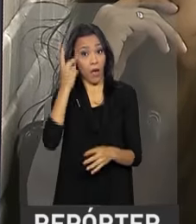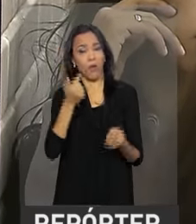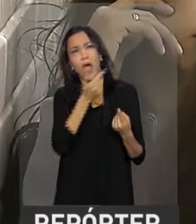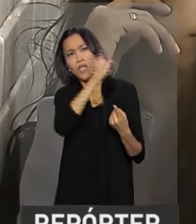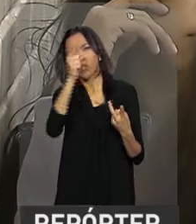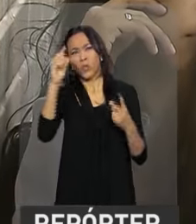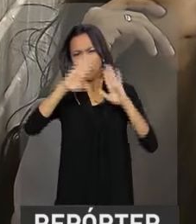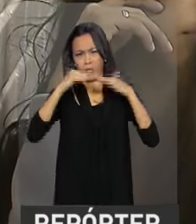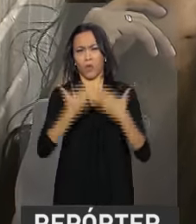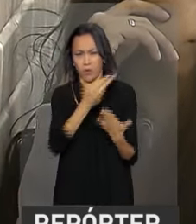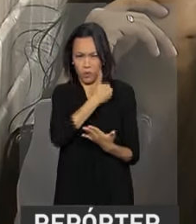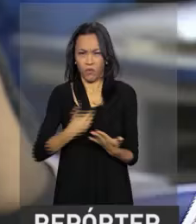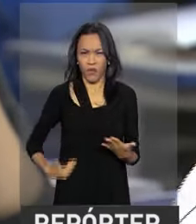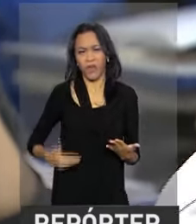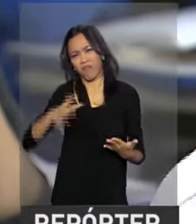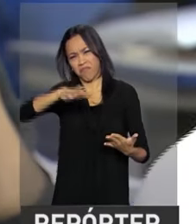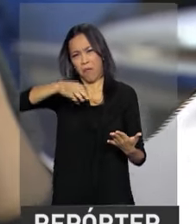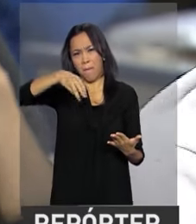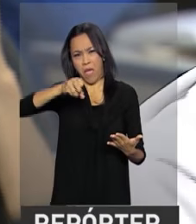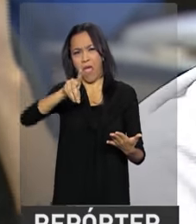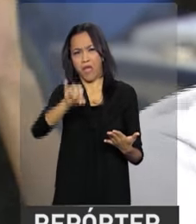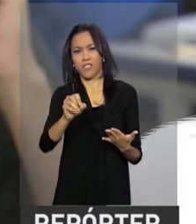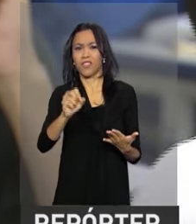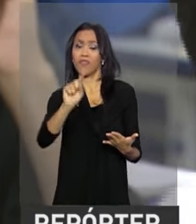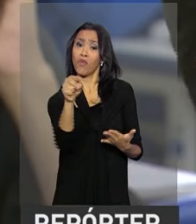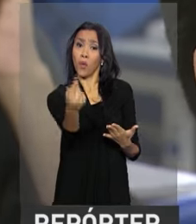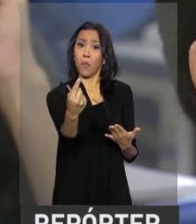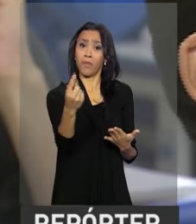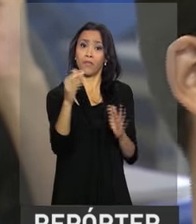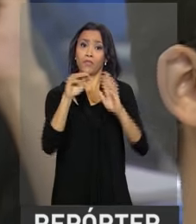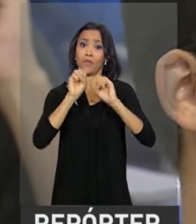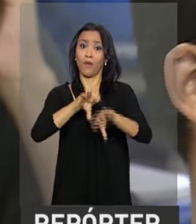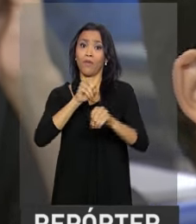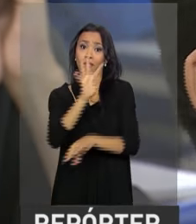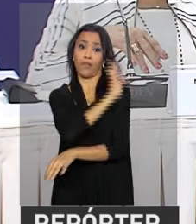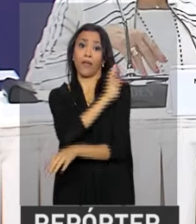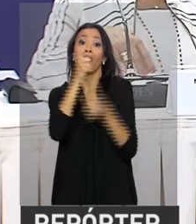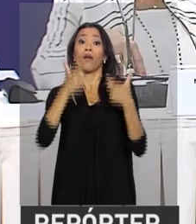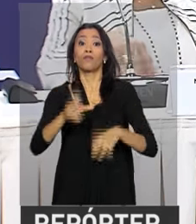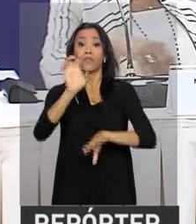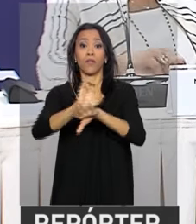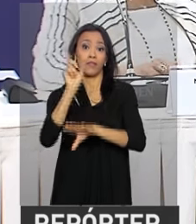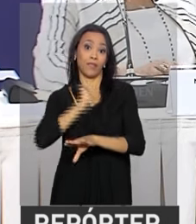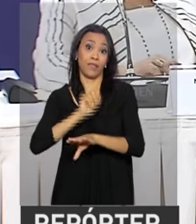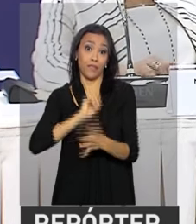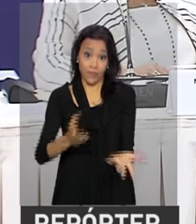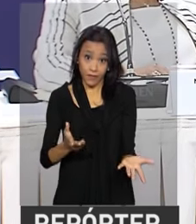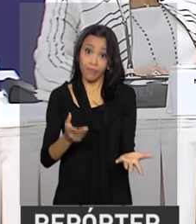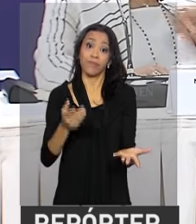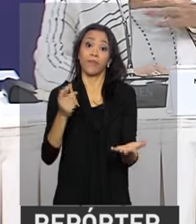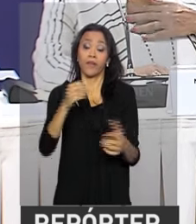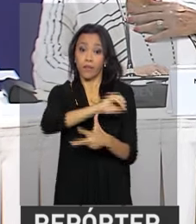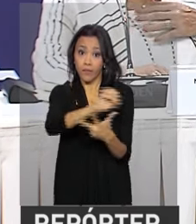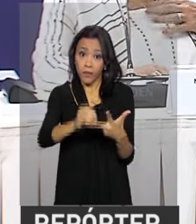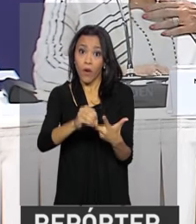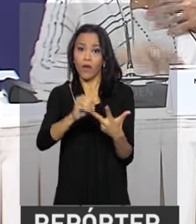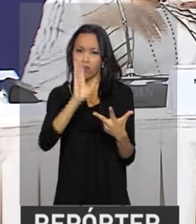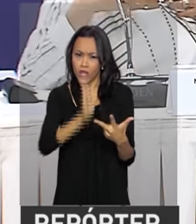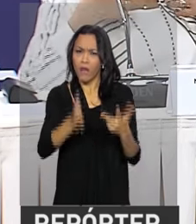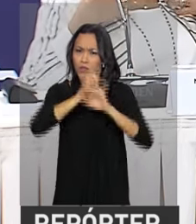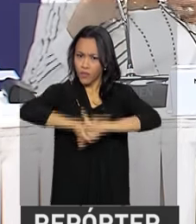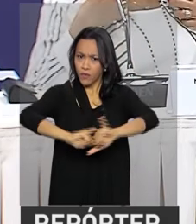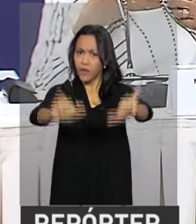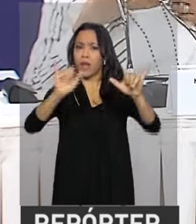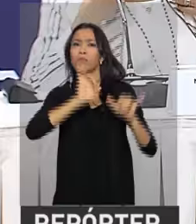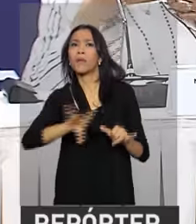as públicas, a maior média foi em uma escola técnica em Minas Gerais. Os resultados do Enem por escola foram divulgados